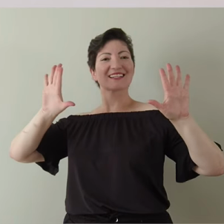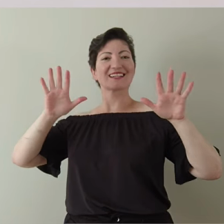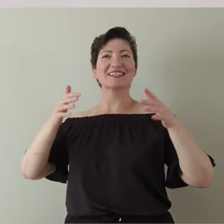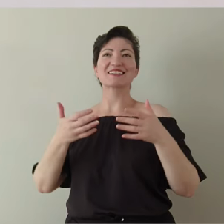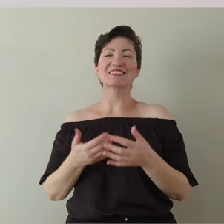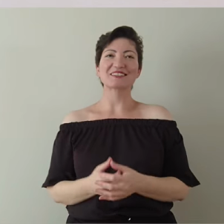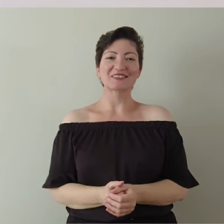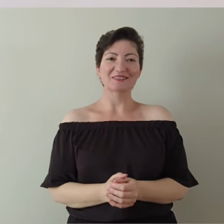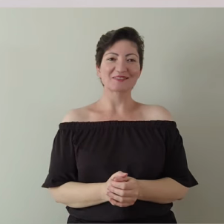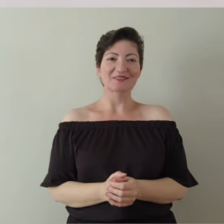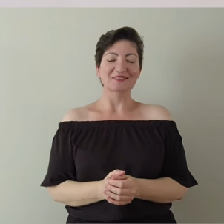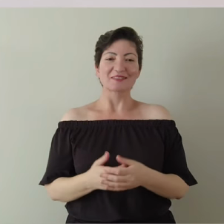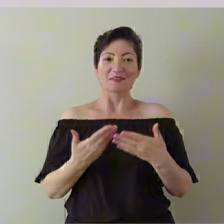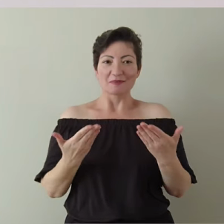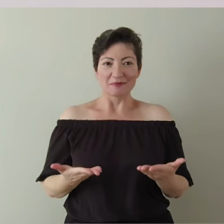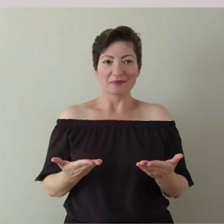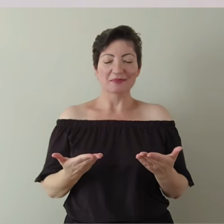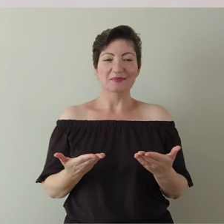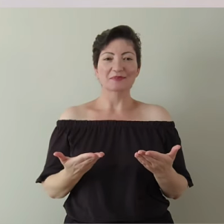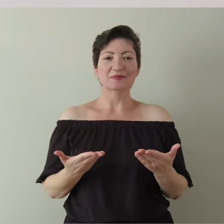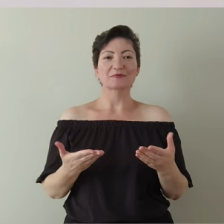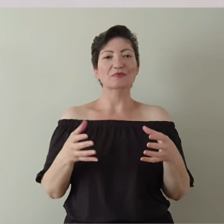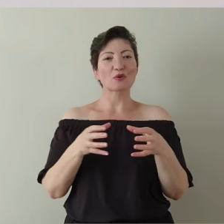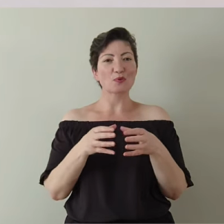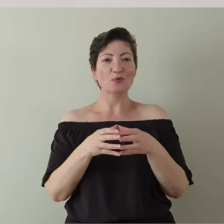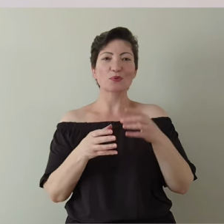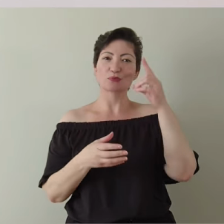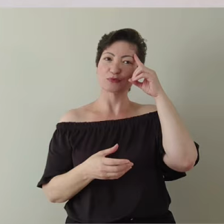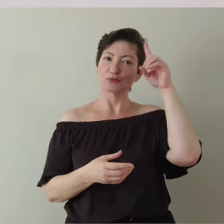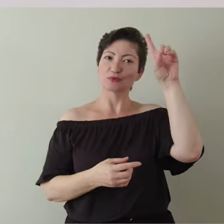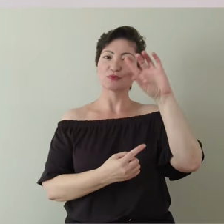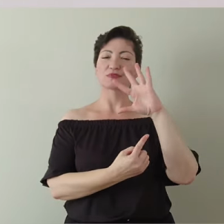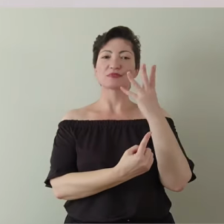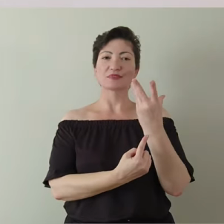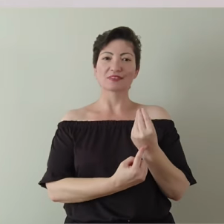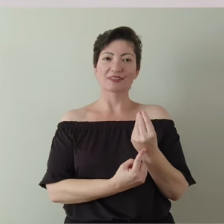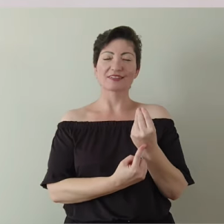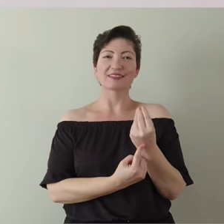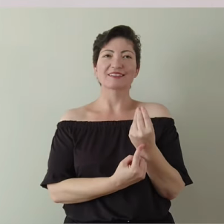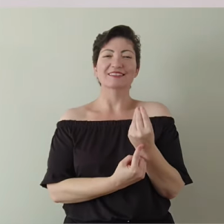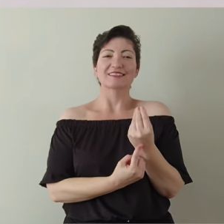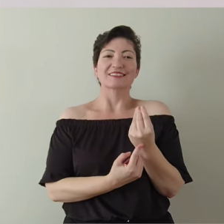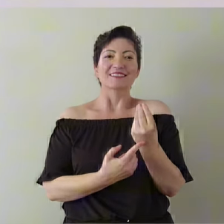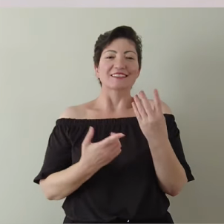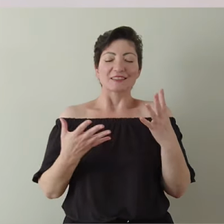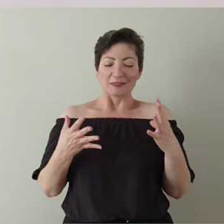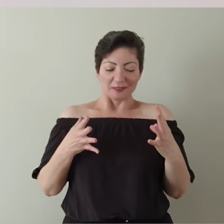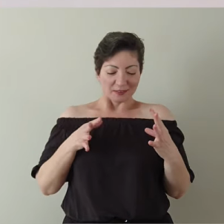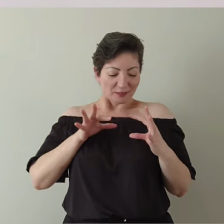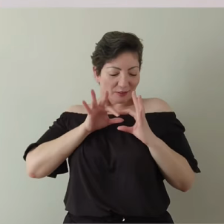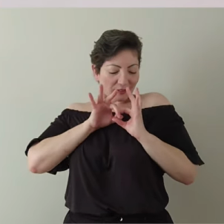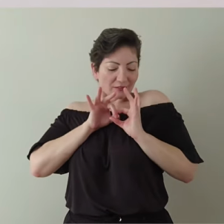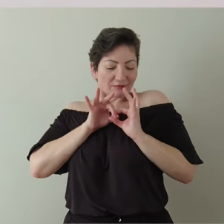eu acho que o grupo Dia de Arte, eu acho que já está incrustado na gente.